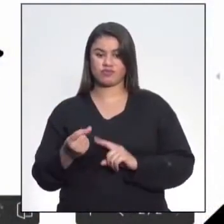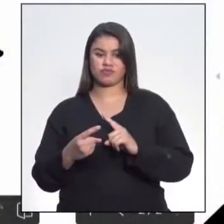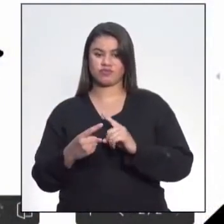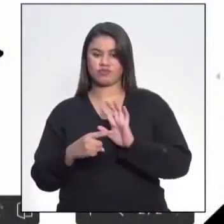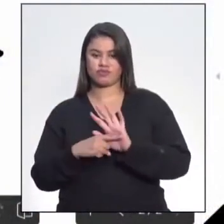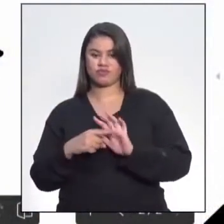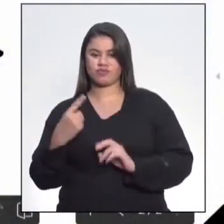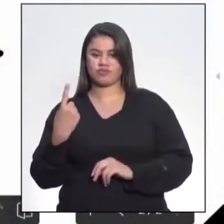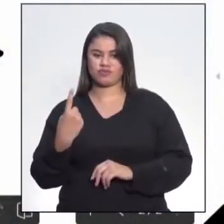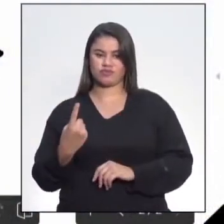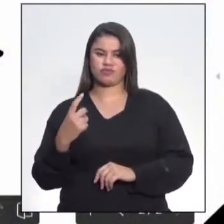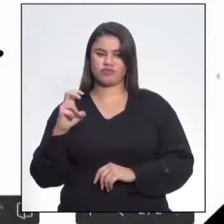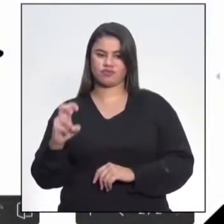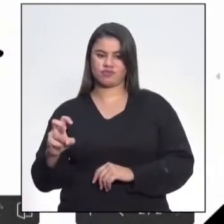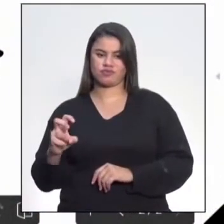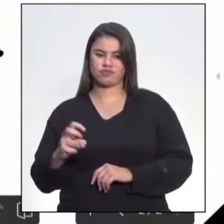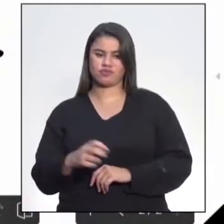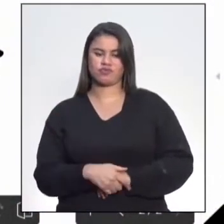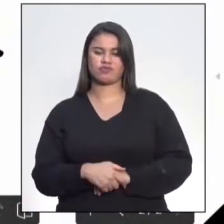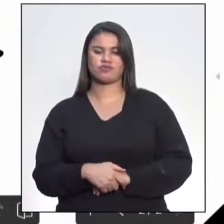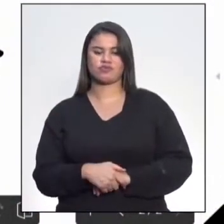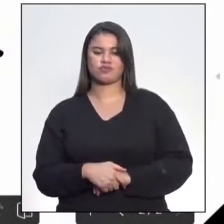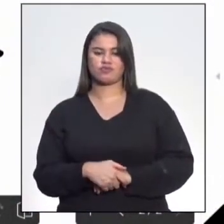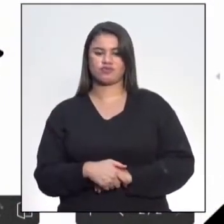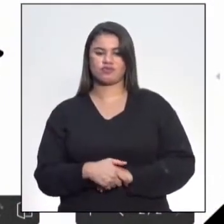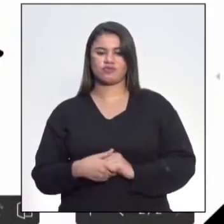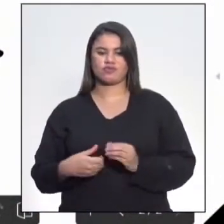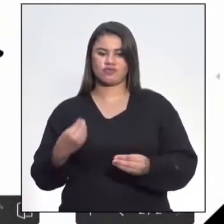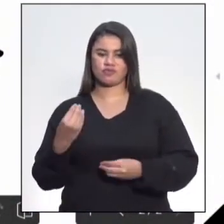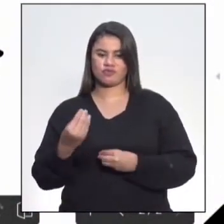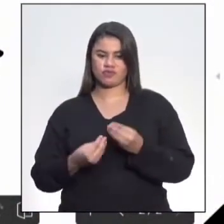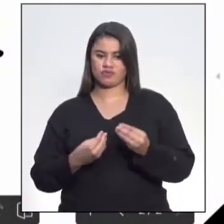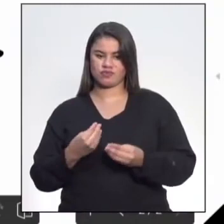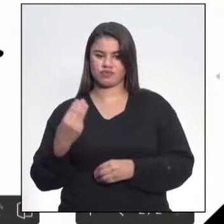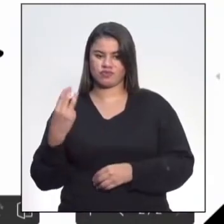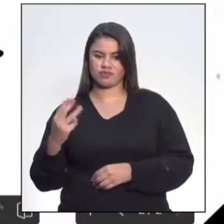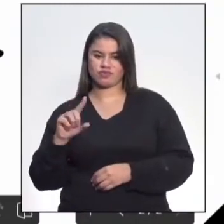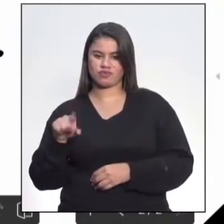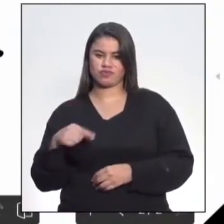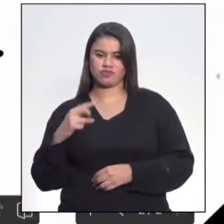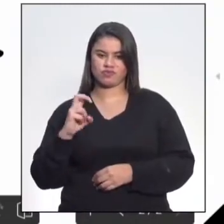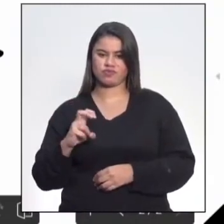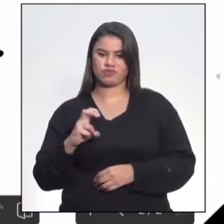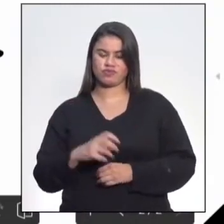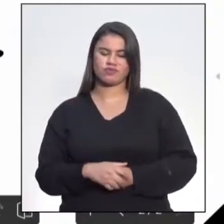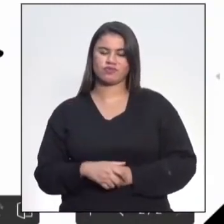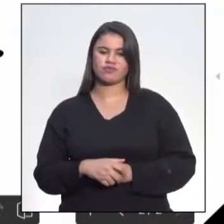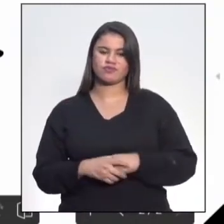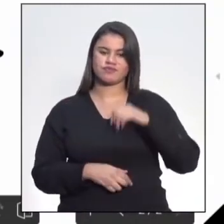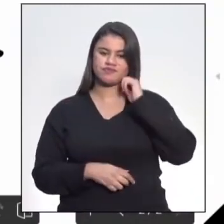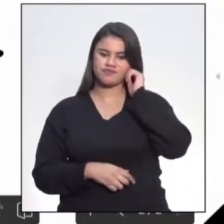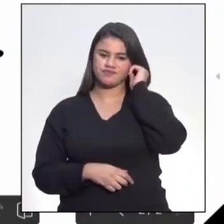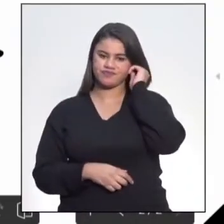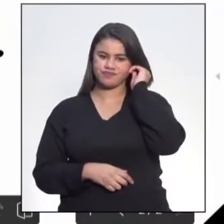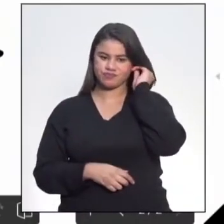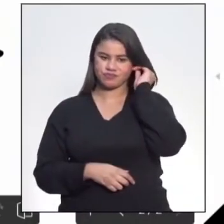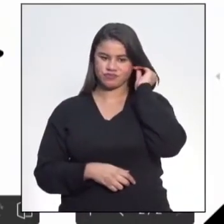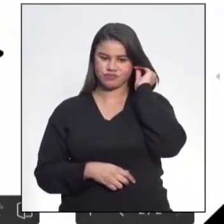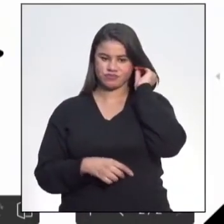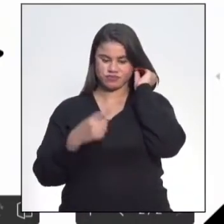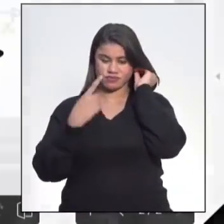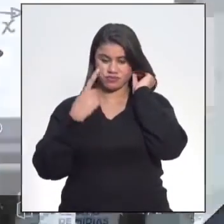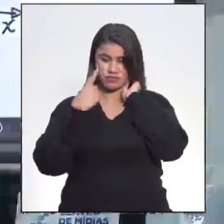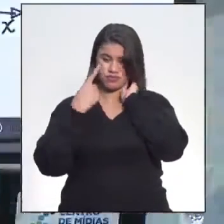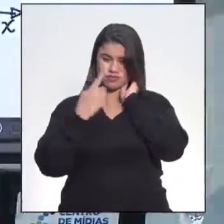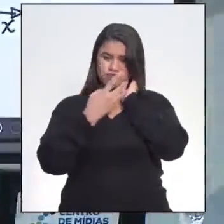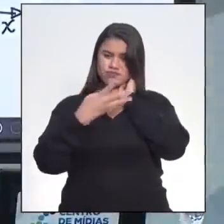6 menos 1, 5. Então, eu formei o par 3 e 5. Sim? Observando o que a gente tem aqui. A gente tem